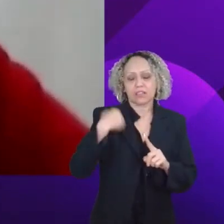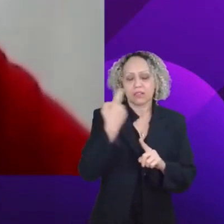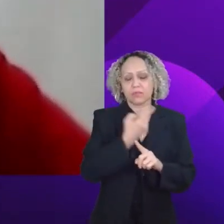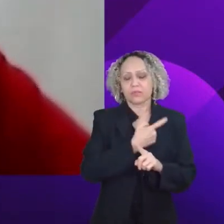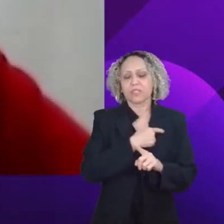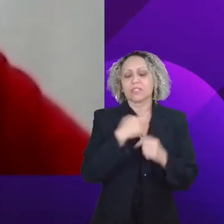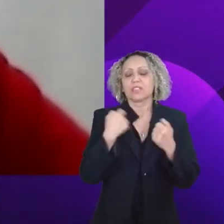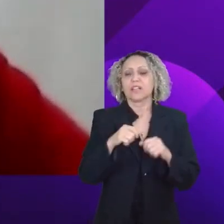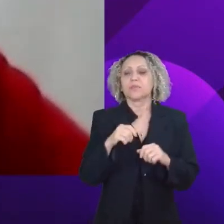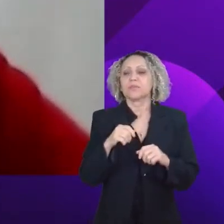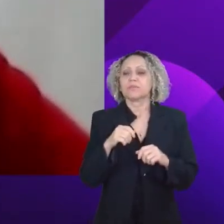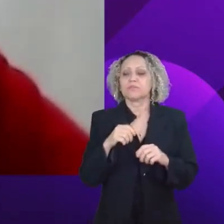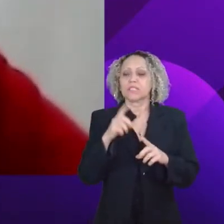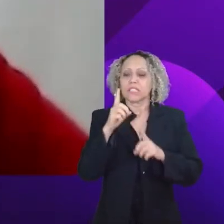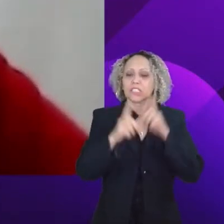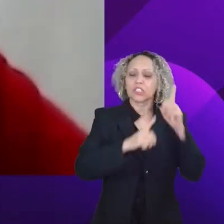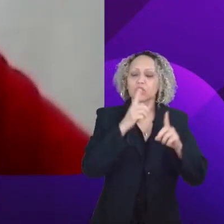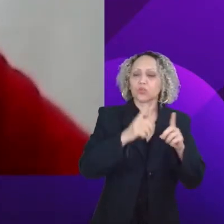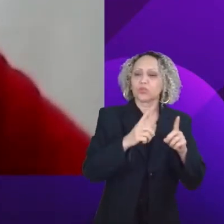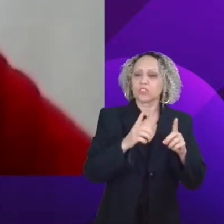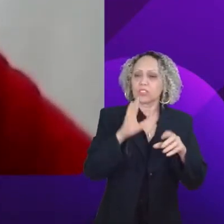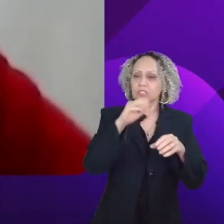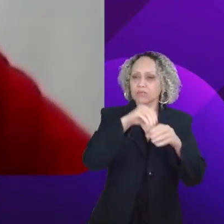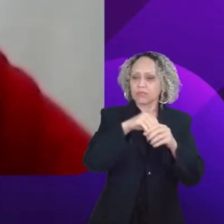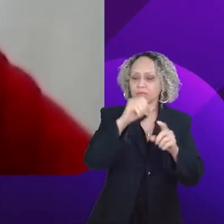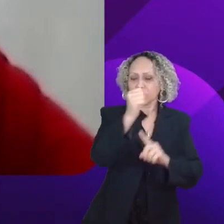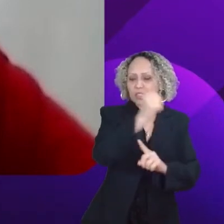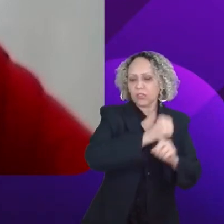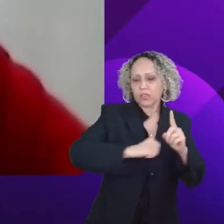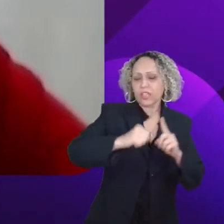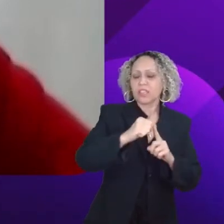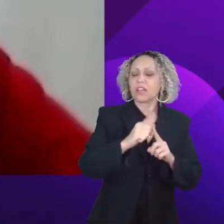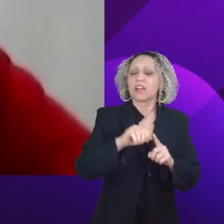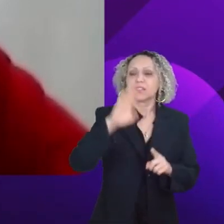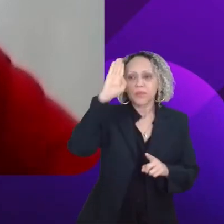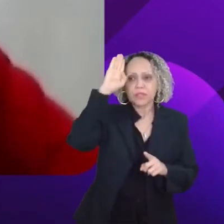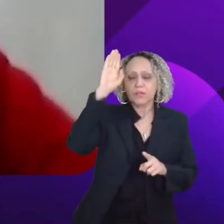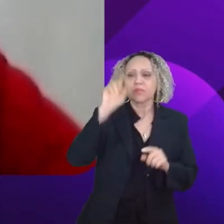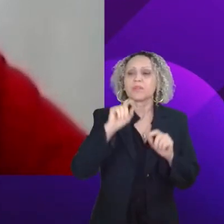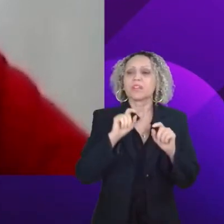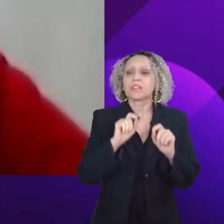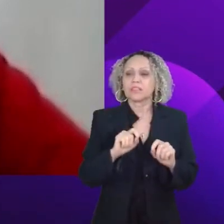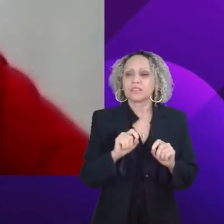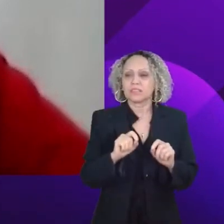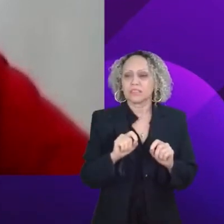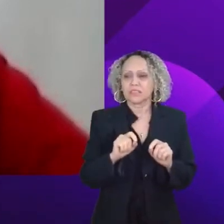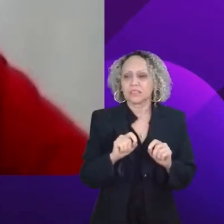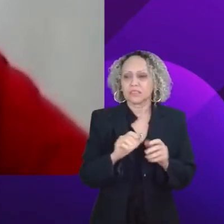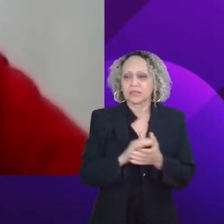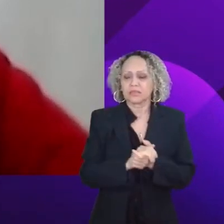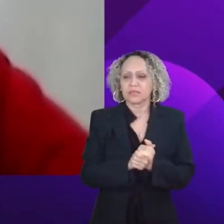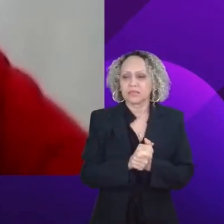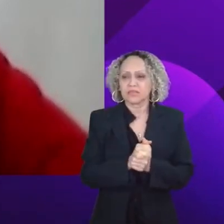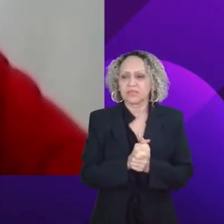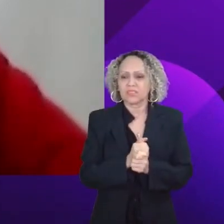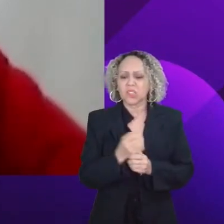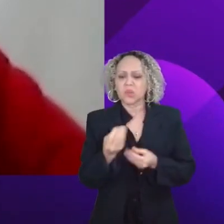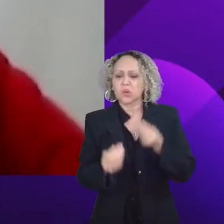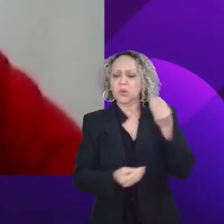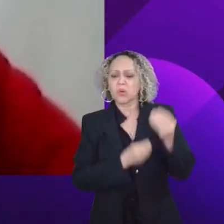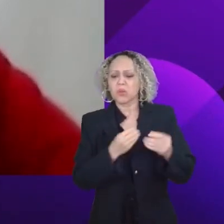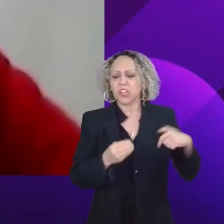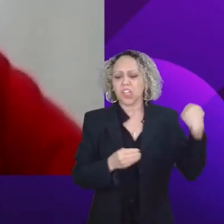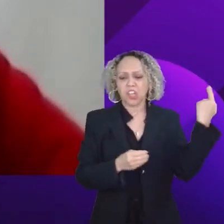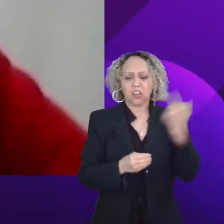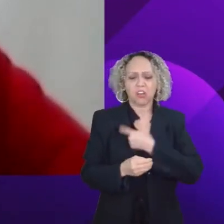discutir com toda a sociedade, principalmente, os espaços realmente, como é visto